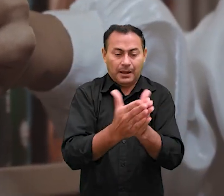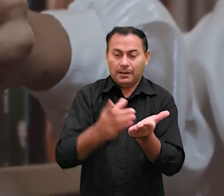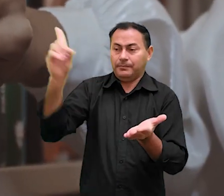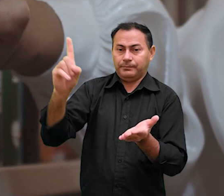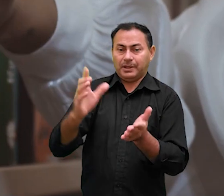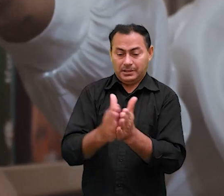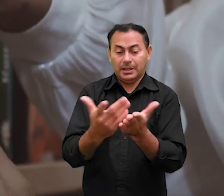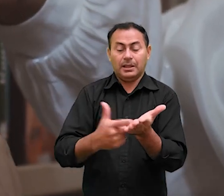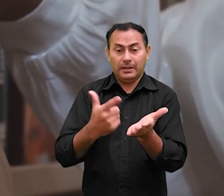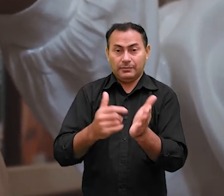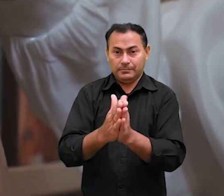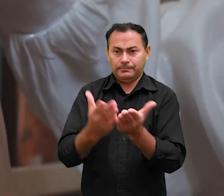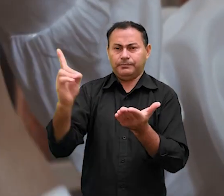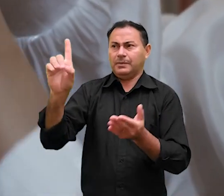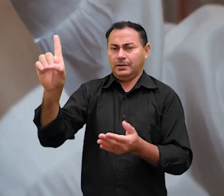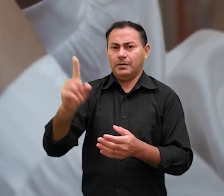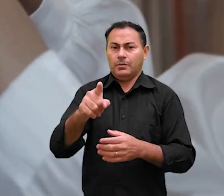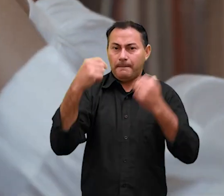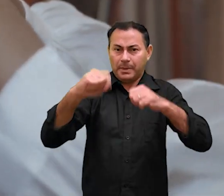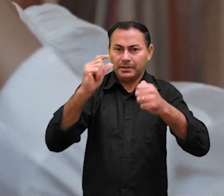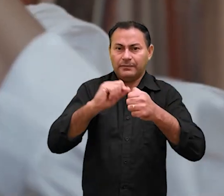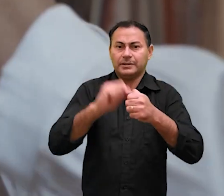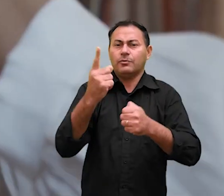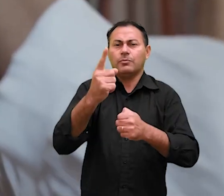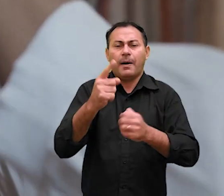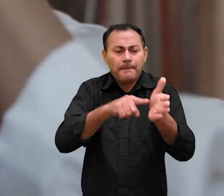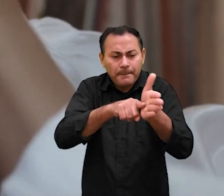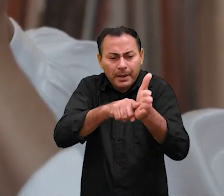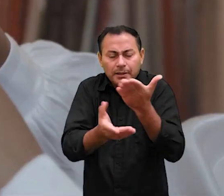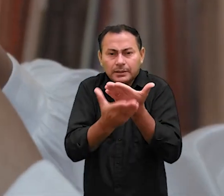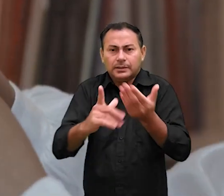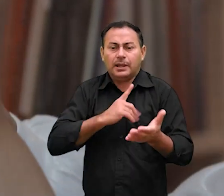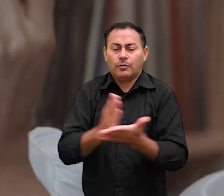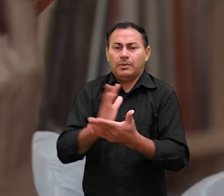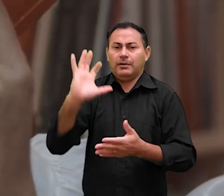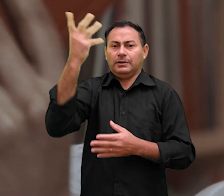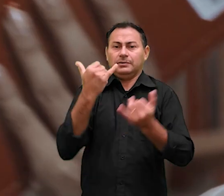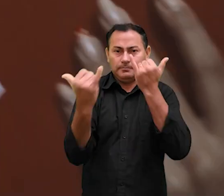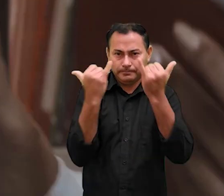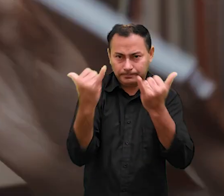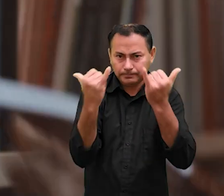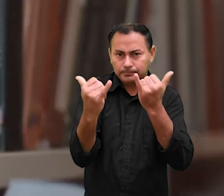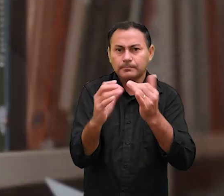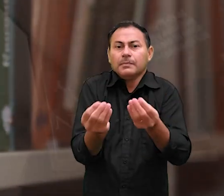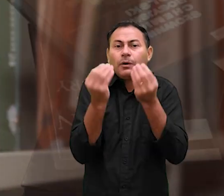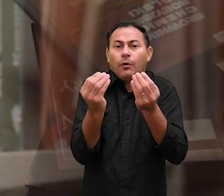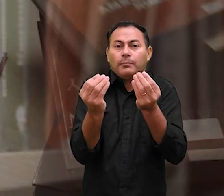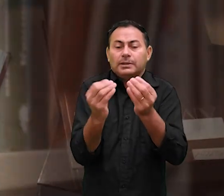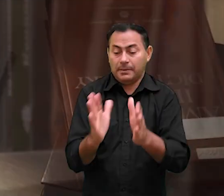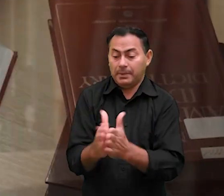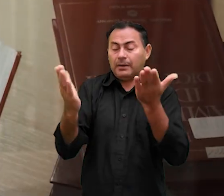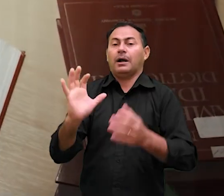escreveram esses livros, você precisa fazer uma pequena pesquisa e tomar alguns fatos e informações sobre como